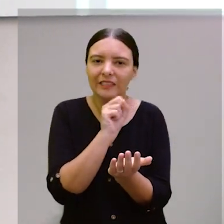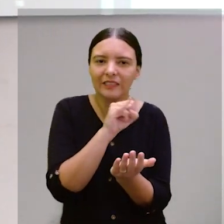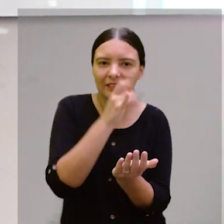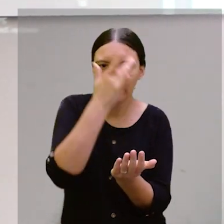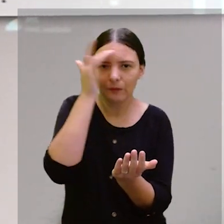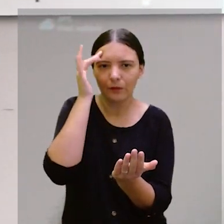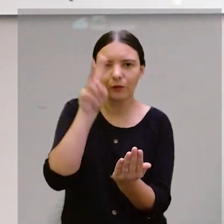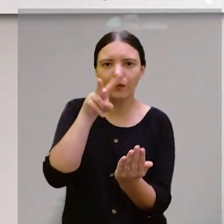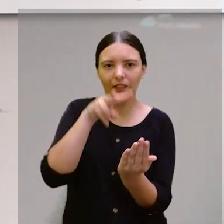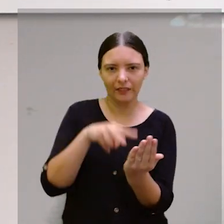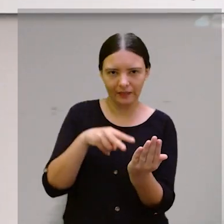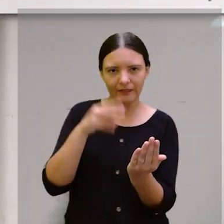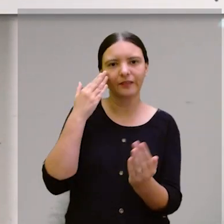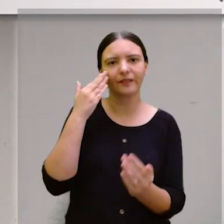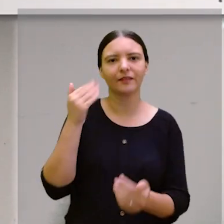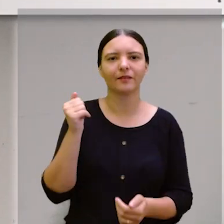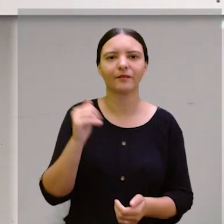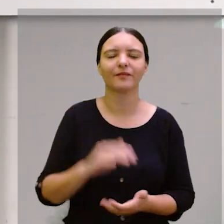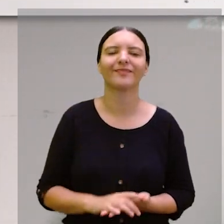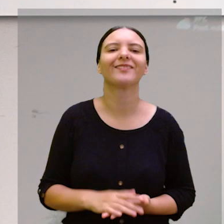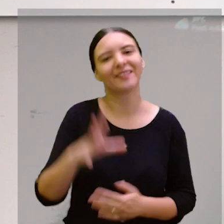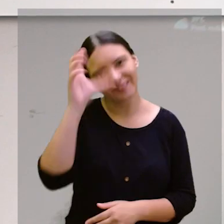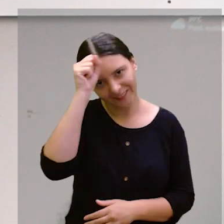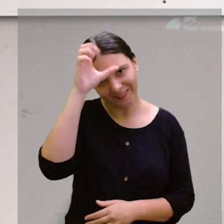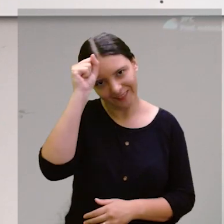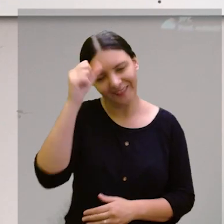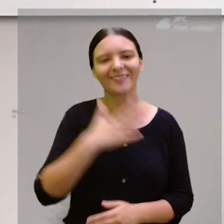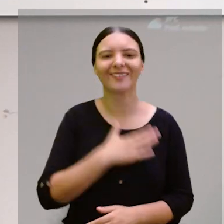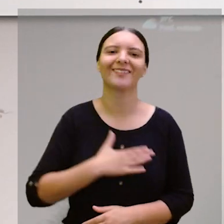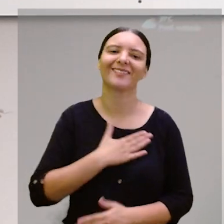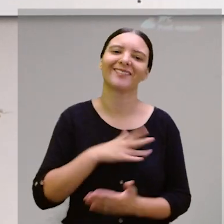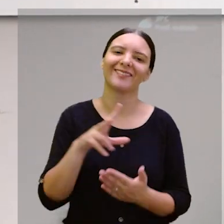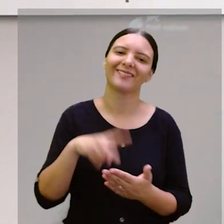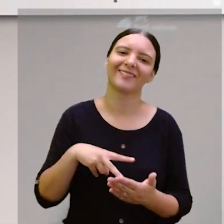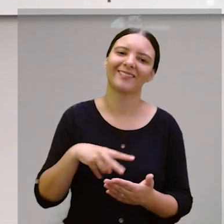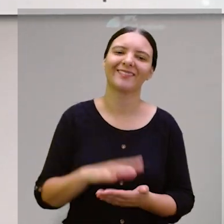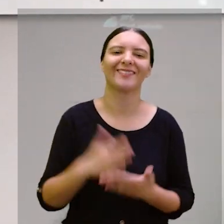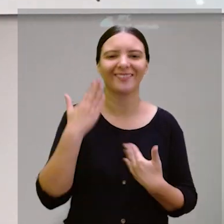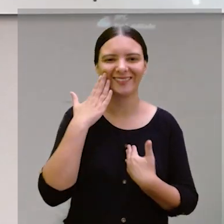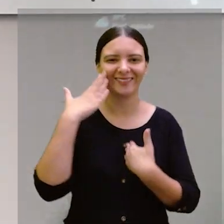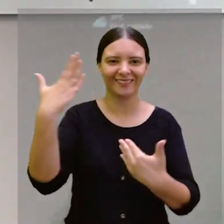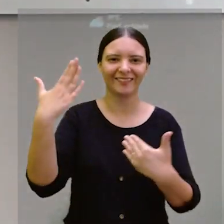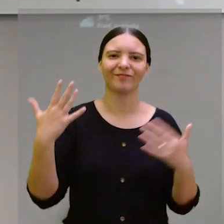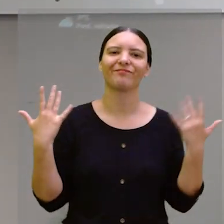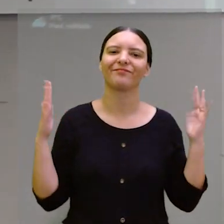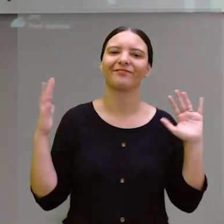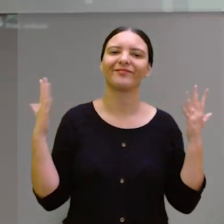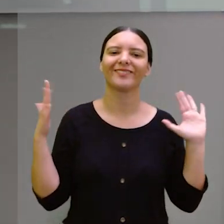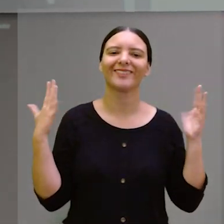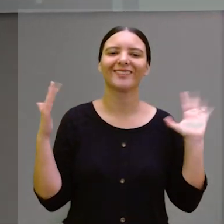sabe ler. Aprendam a gostar de ler. Muito obrigada.